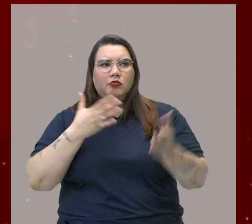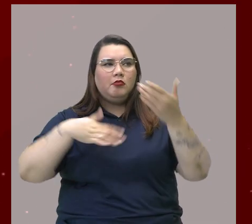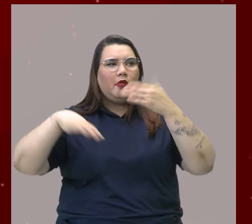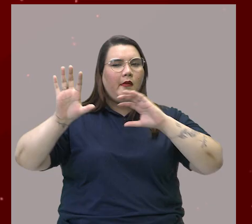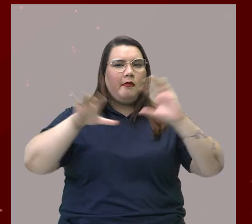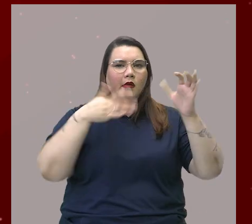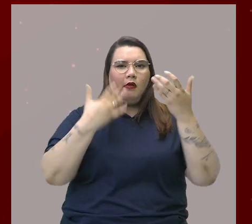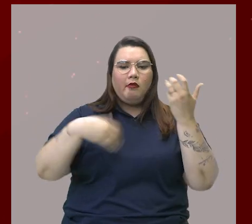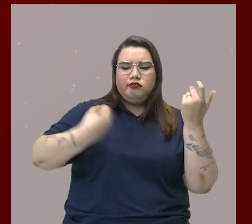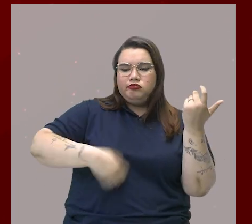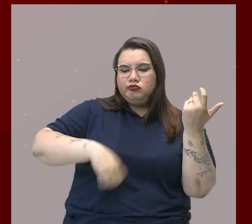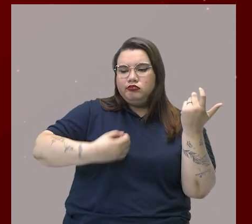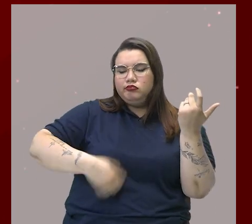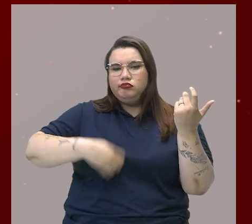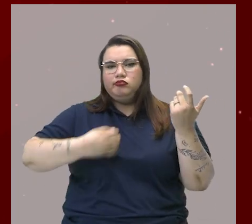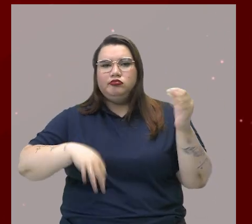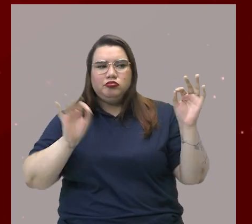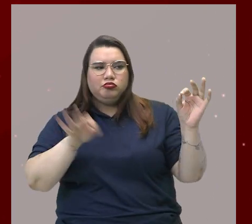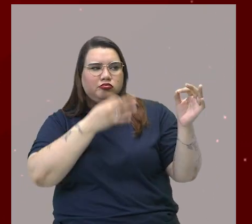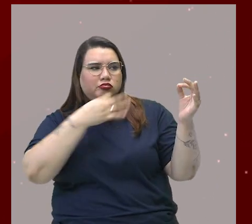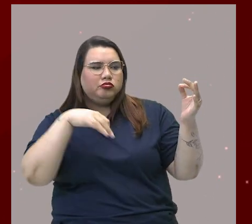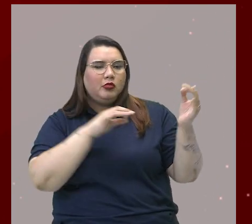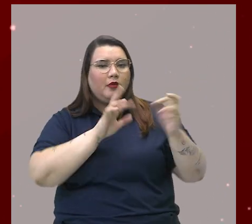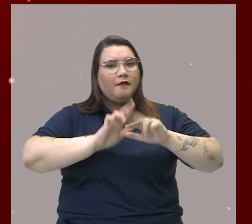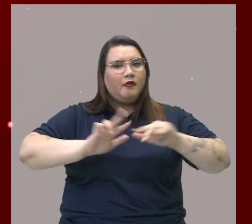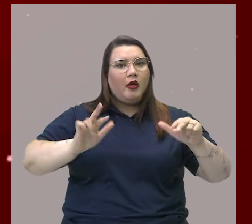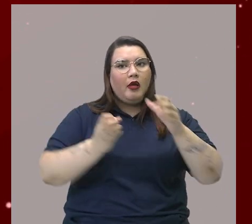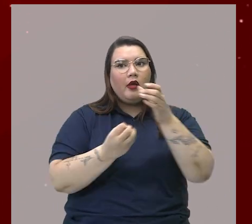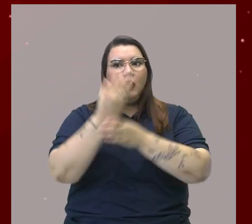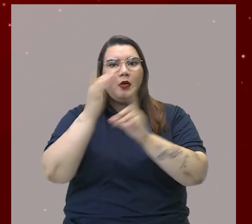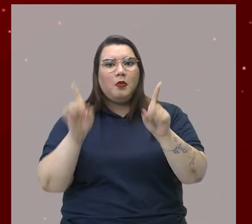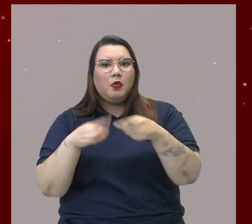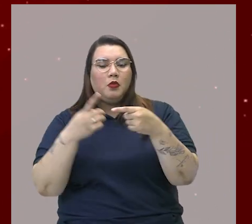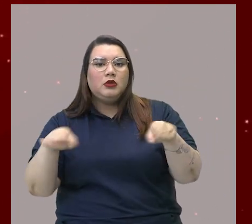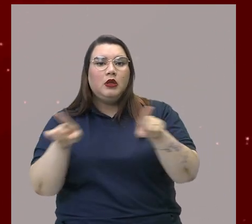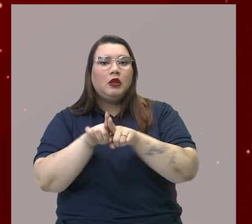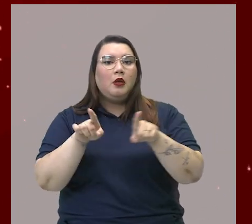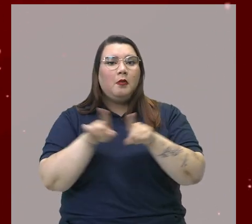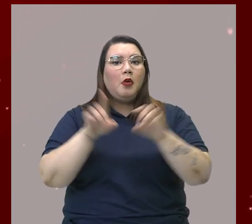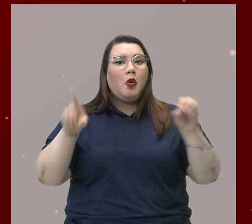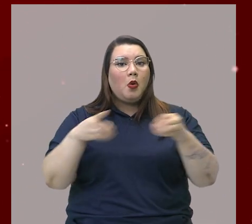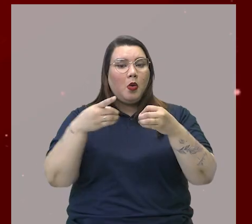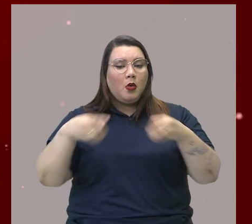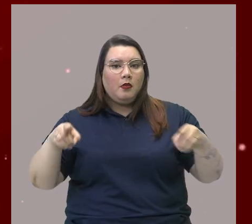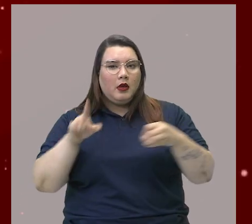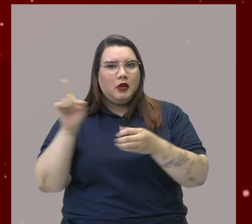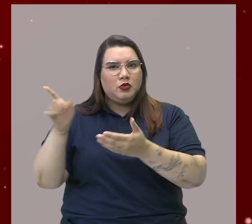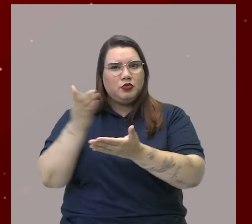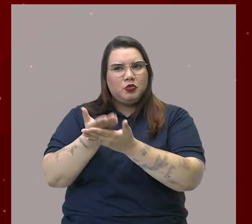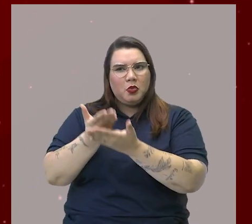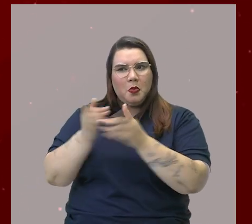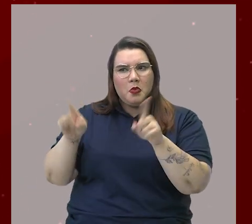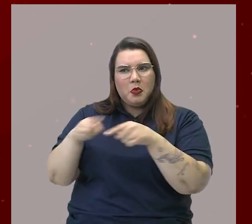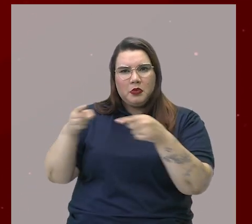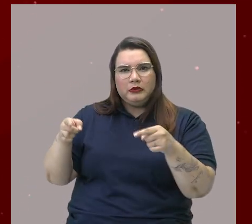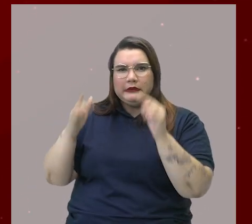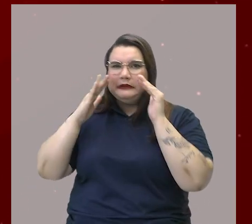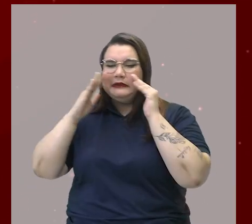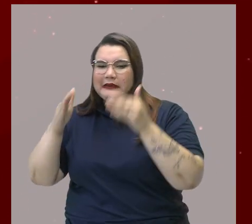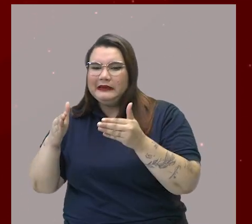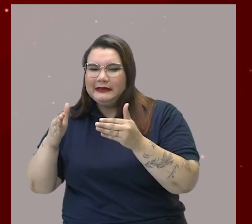Ele cantava, tocava vários instrumentos e compunha canções e óperas. Em vez de estudar música,